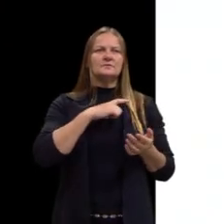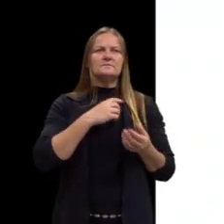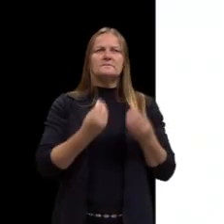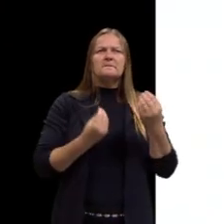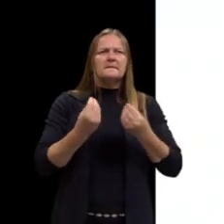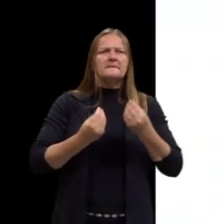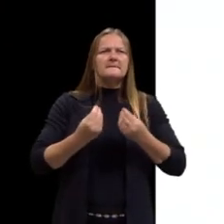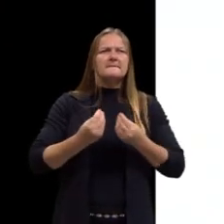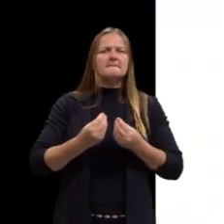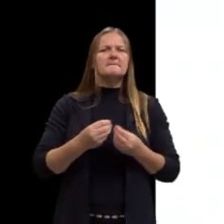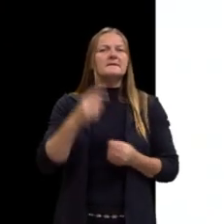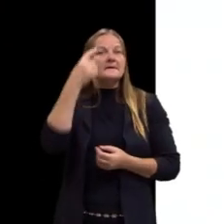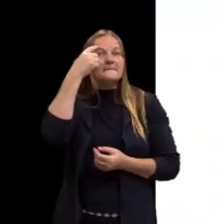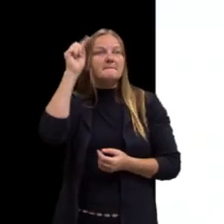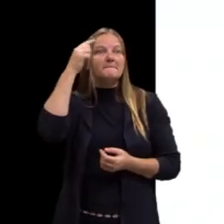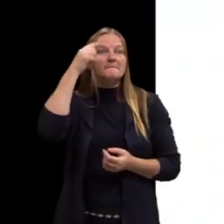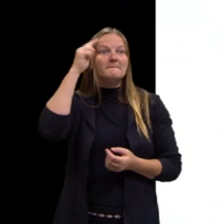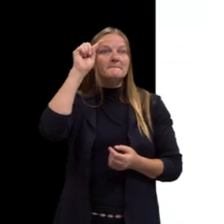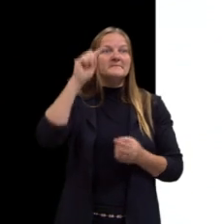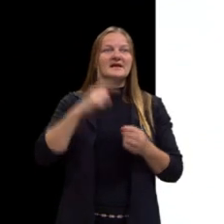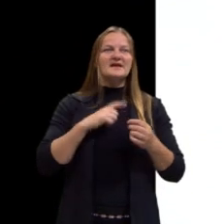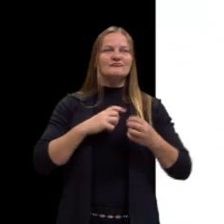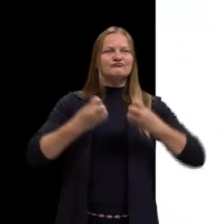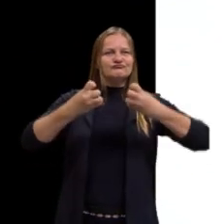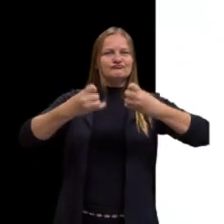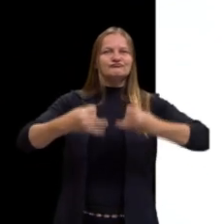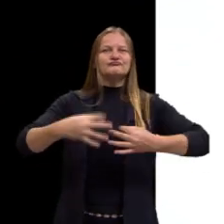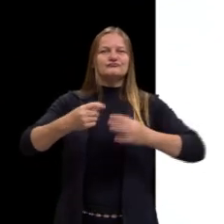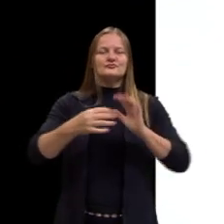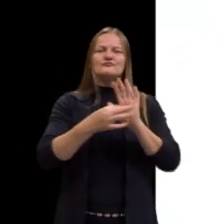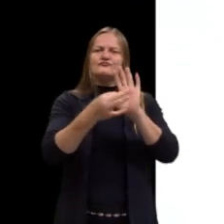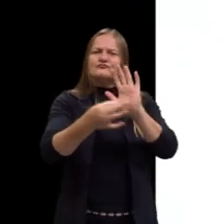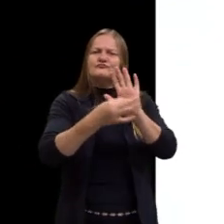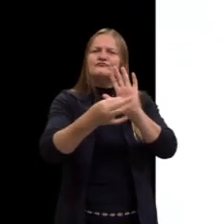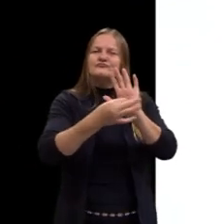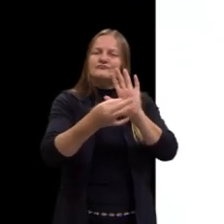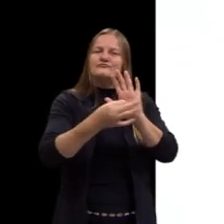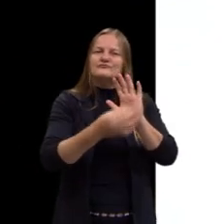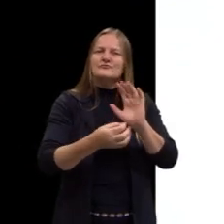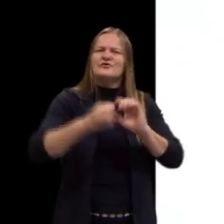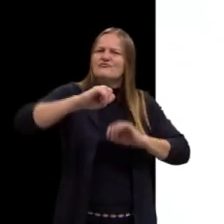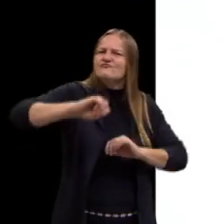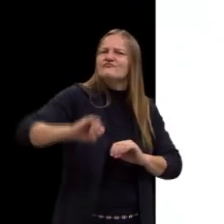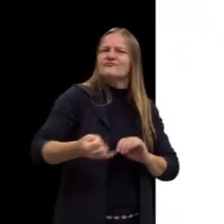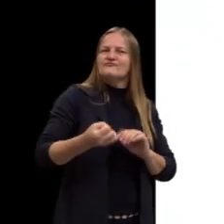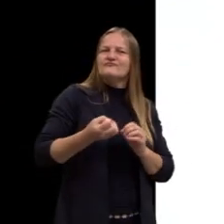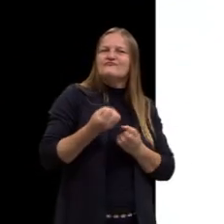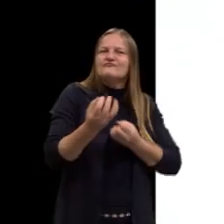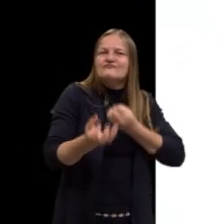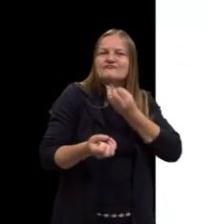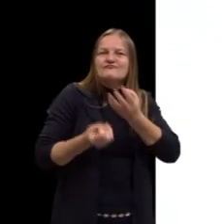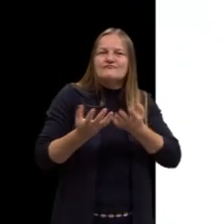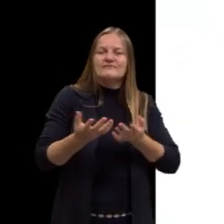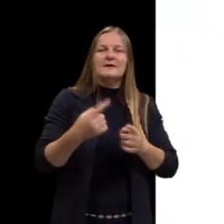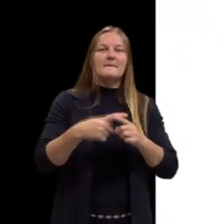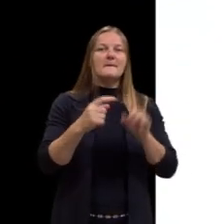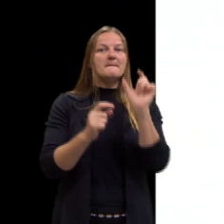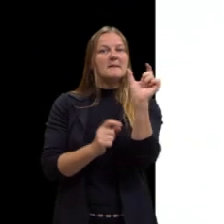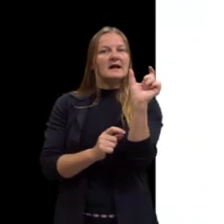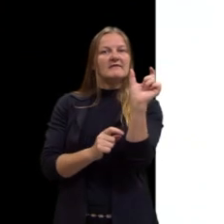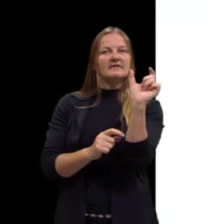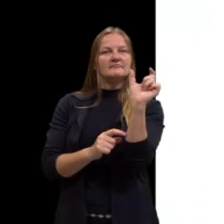encerramento das ideias de ser tratadas e argumentados E para isso deve-se partir de uma